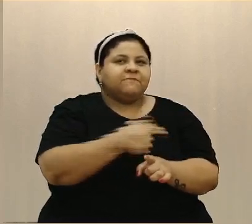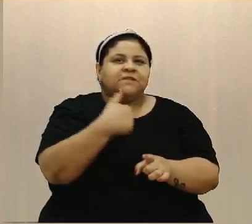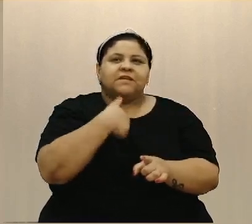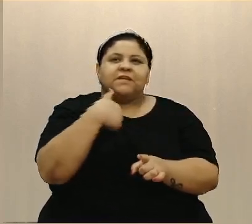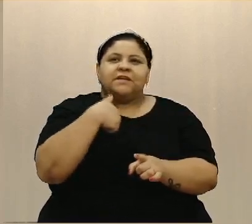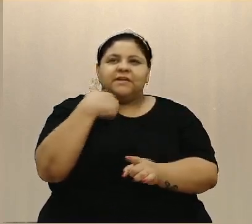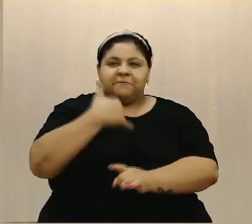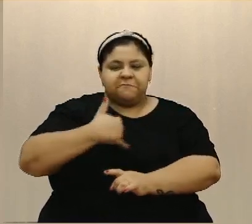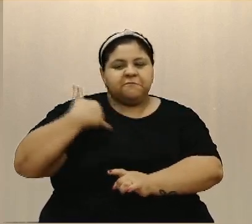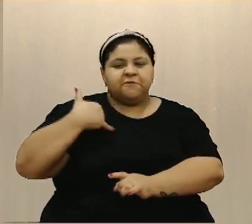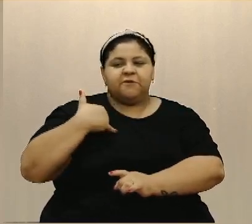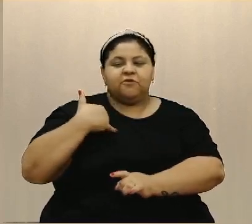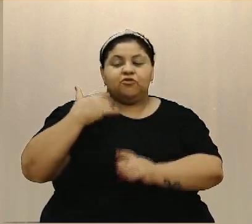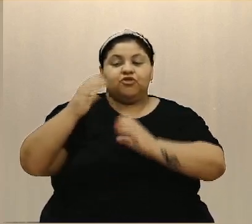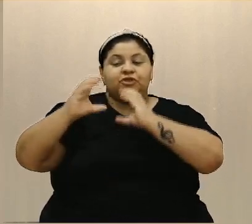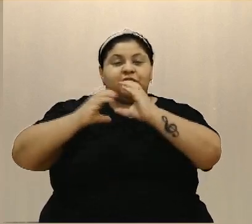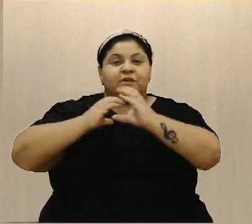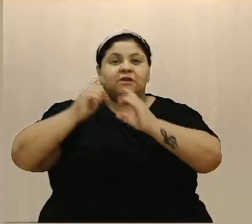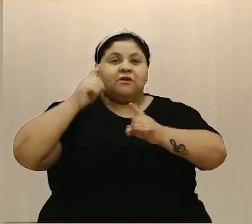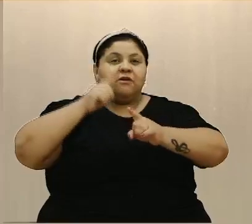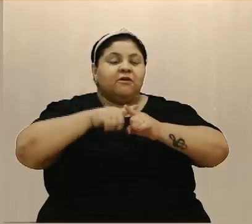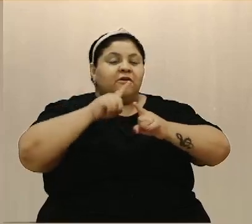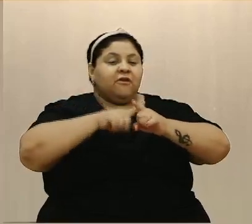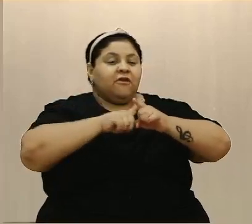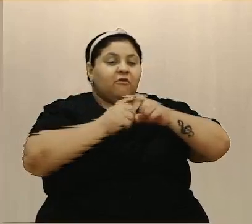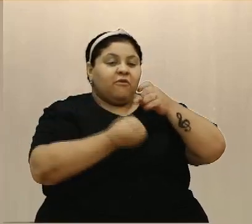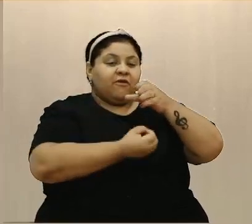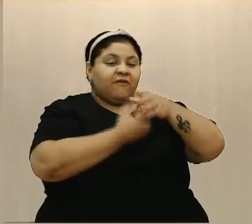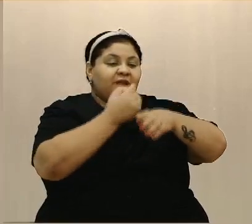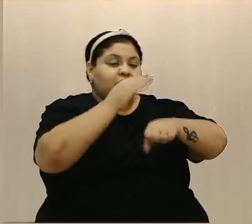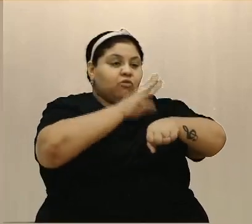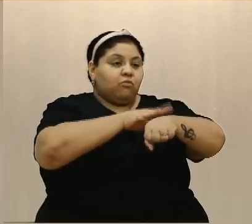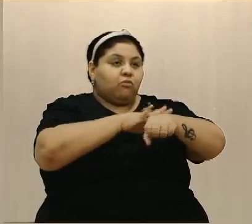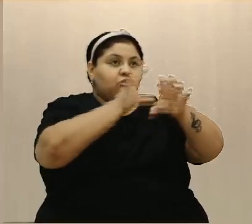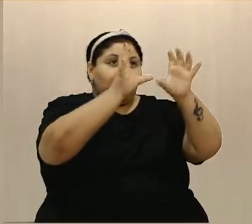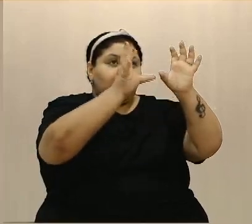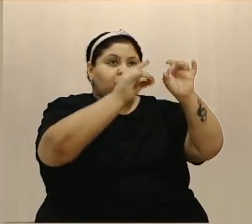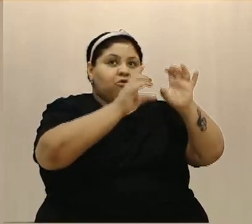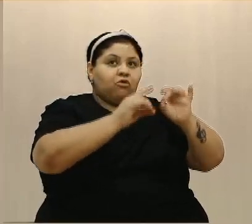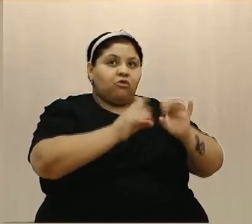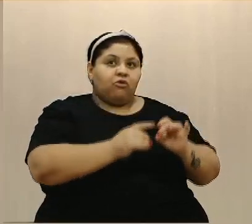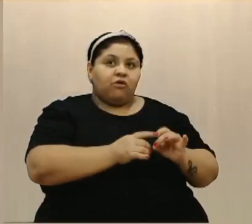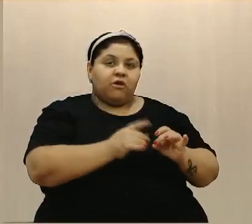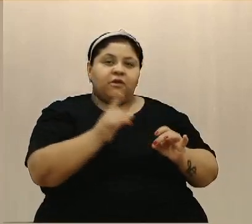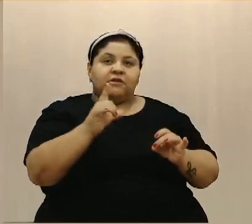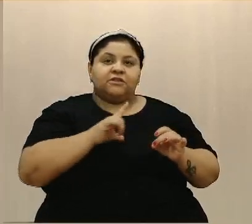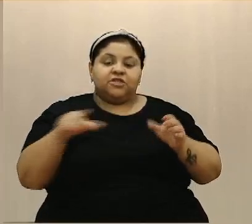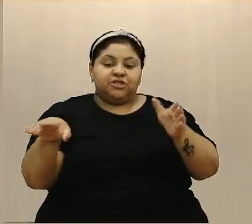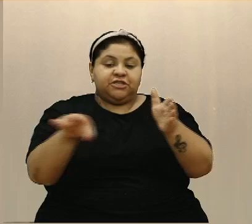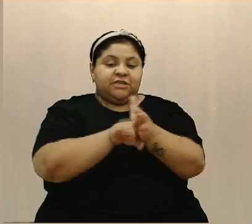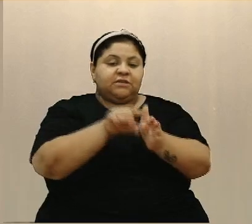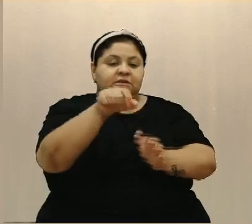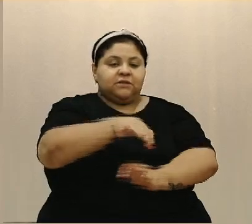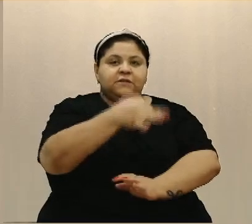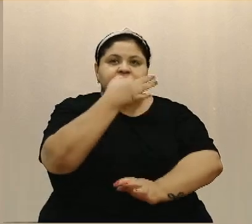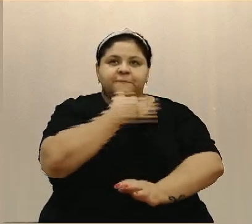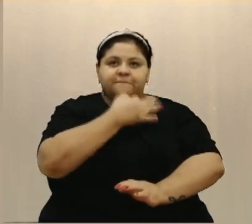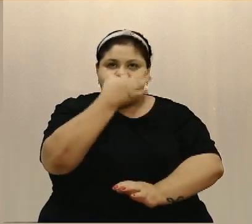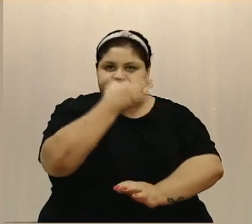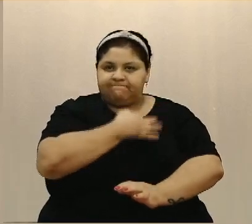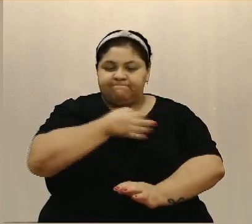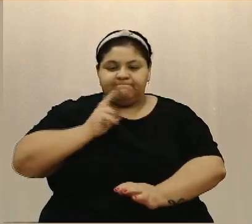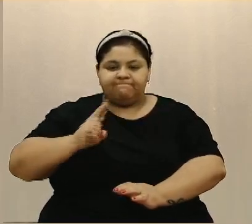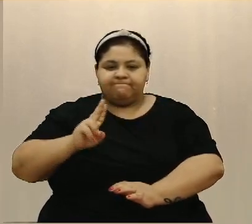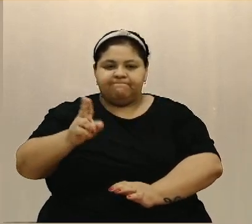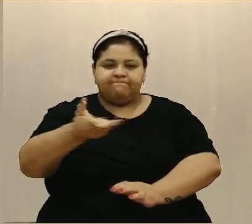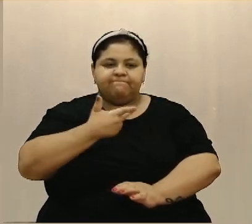orgulho quando eu canto ela, porque foi feita num momento especial. Eu recém tinha chegado em Caxias e sempre digo,